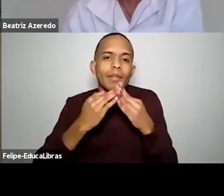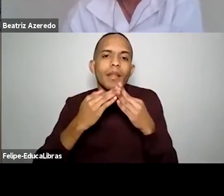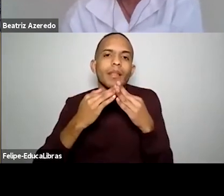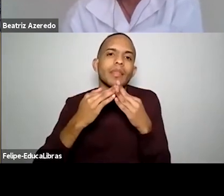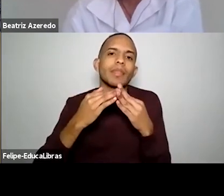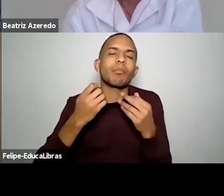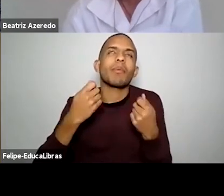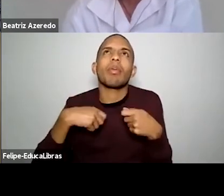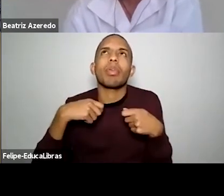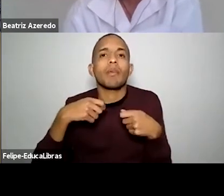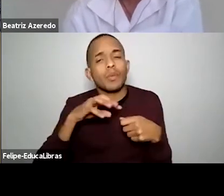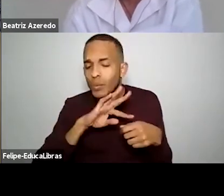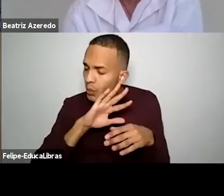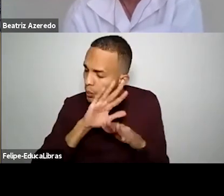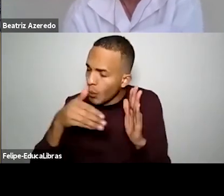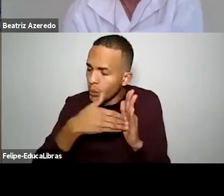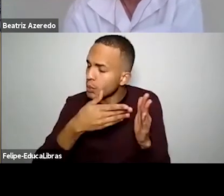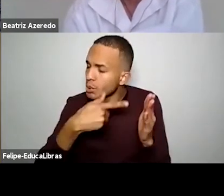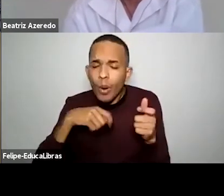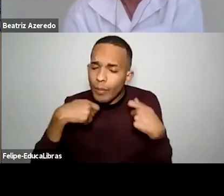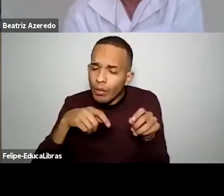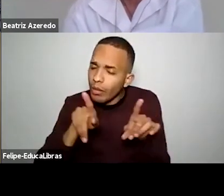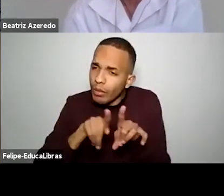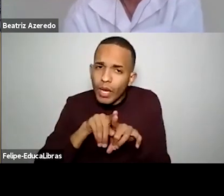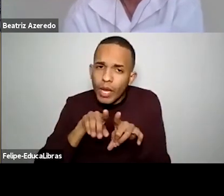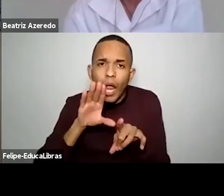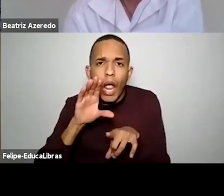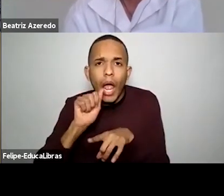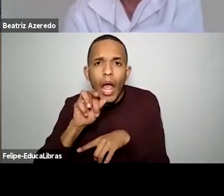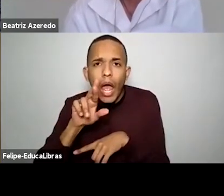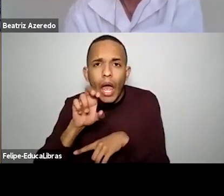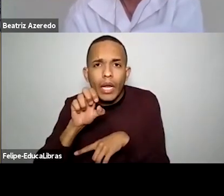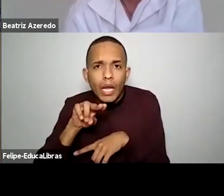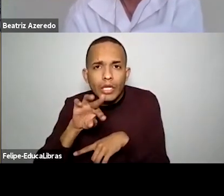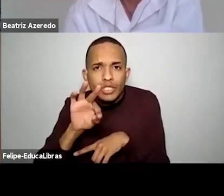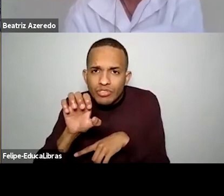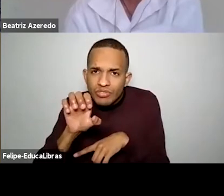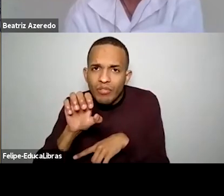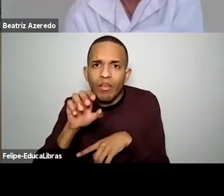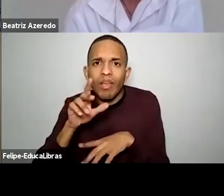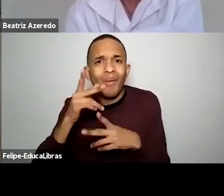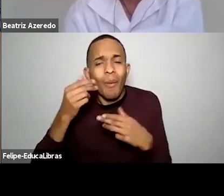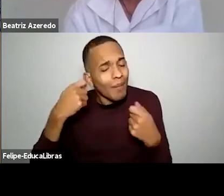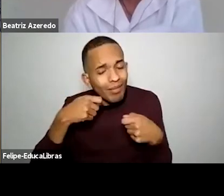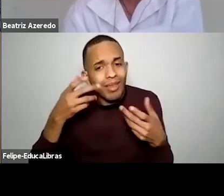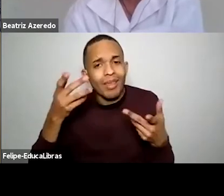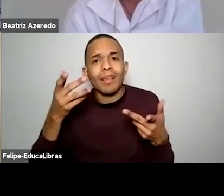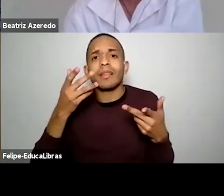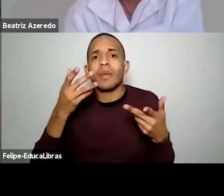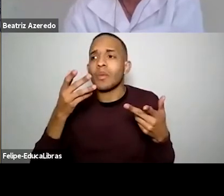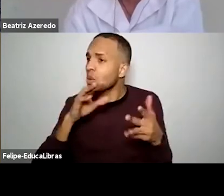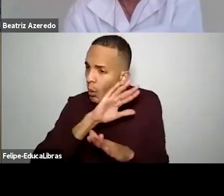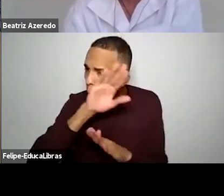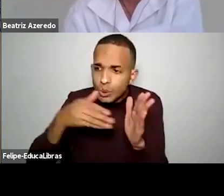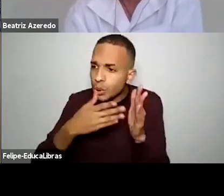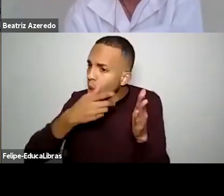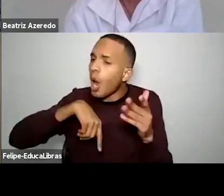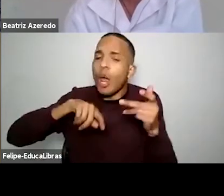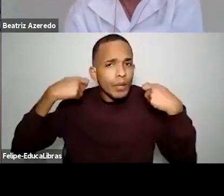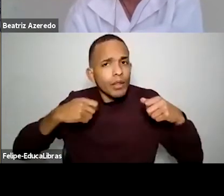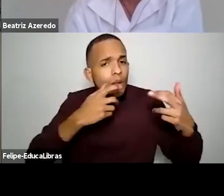carentes somos todos nós, cada um é carente de uma coisa, né? Então, eu acho que tem essas narrativas também, quando a gente fala de